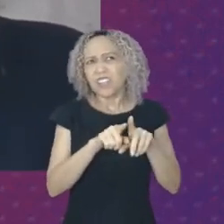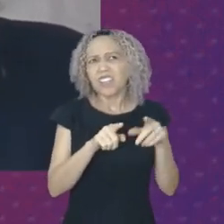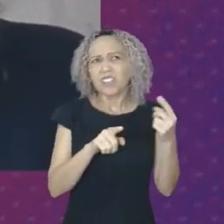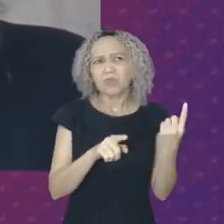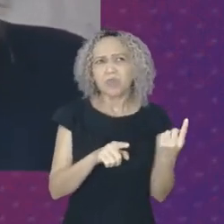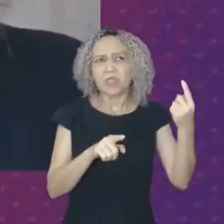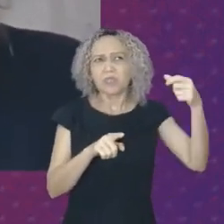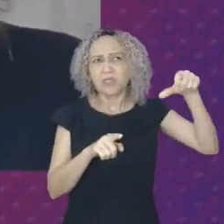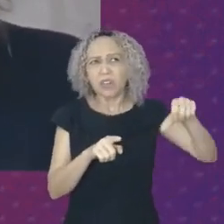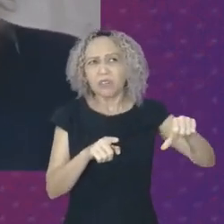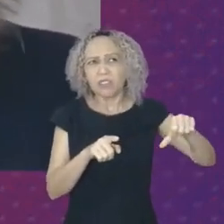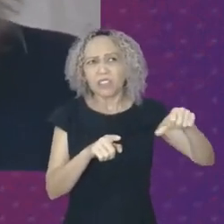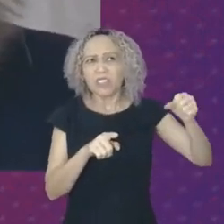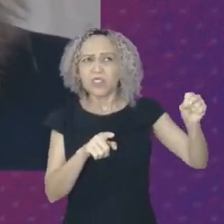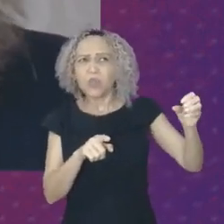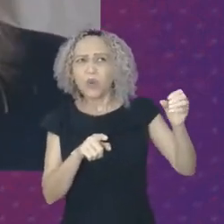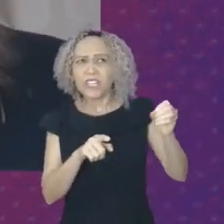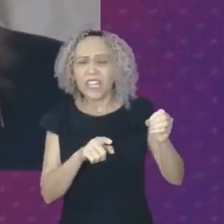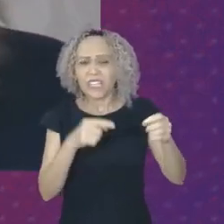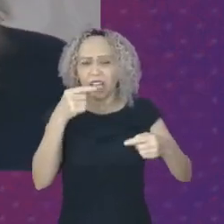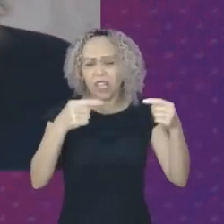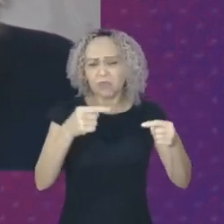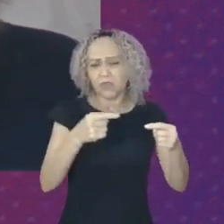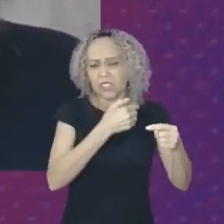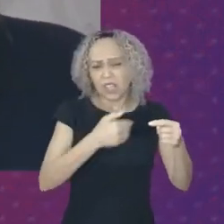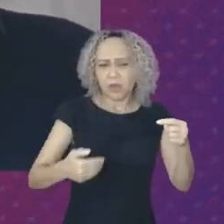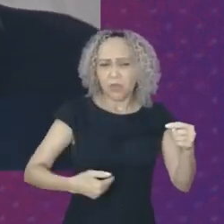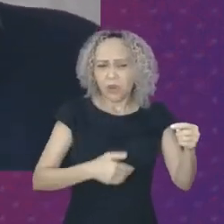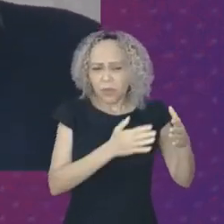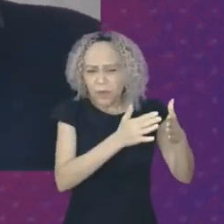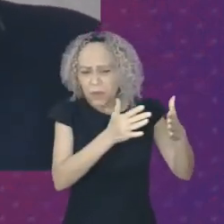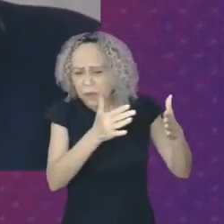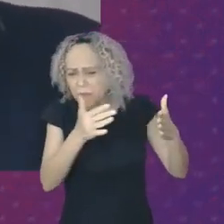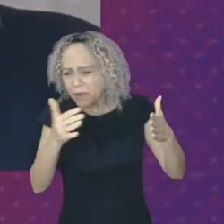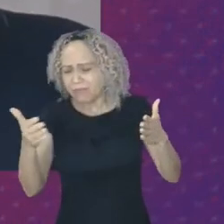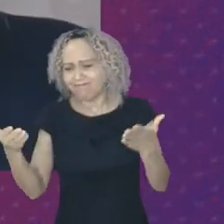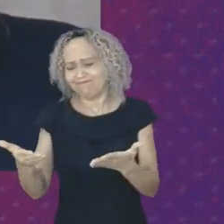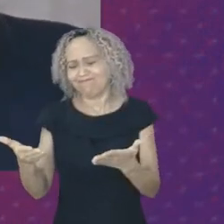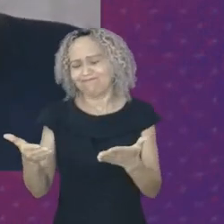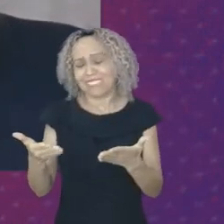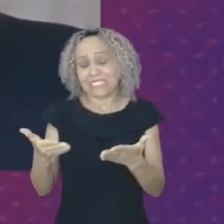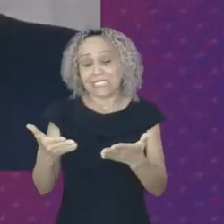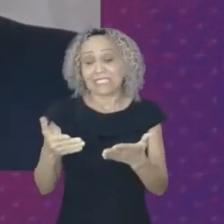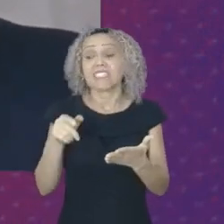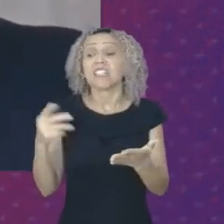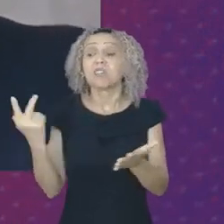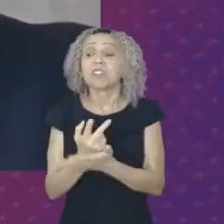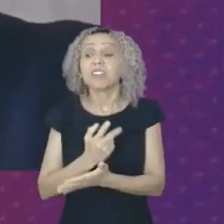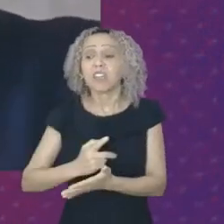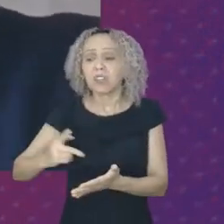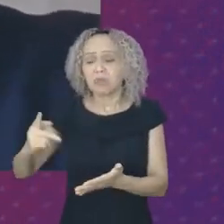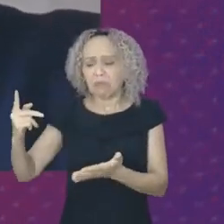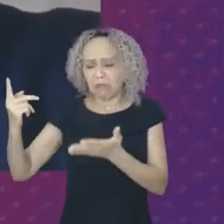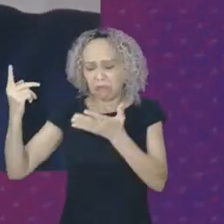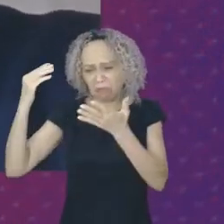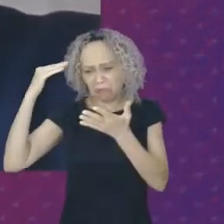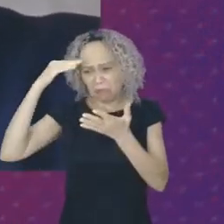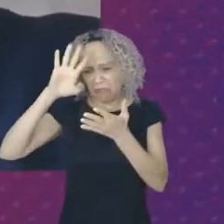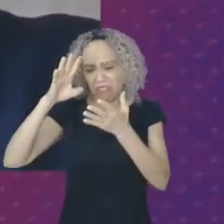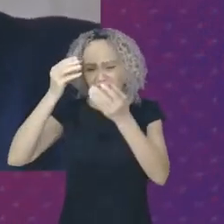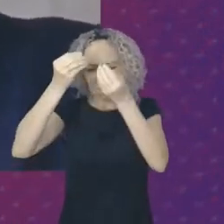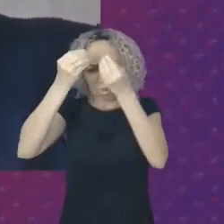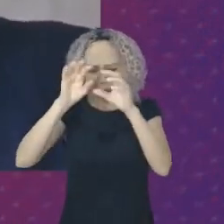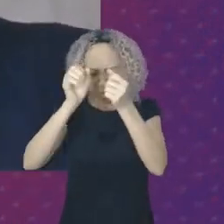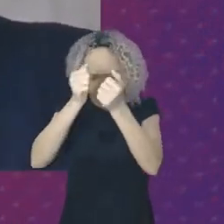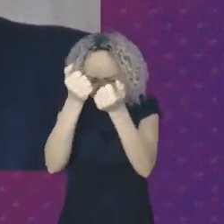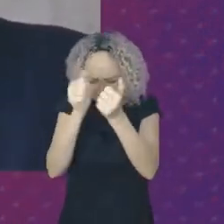momento pré-constituinte, até a atualidade. Esse desmonte aconteceu por